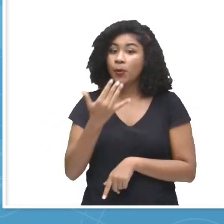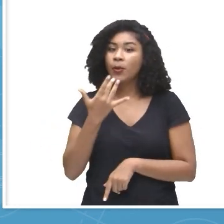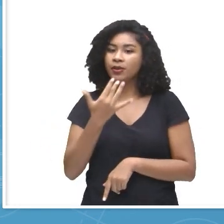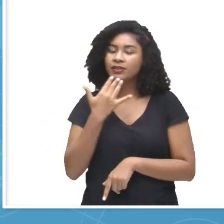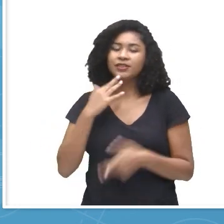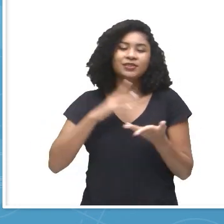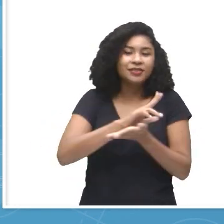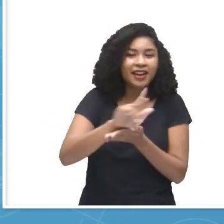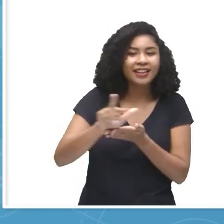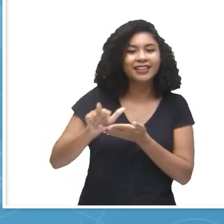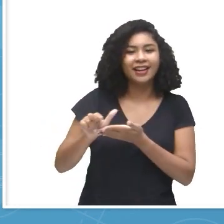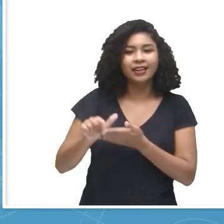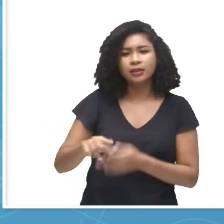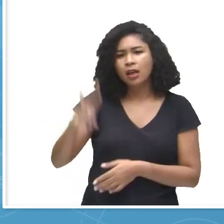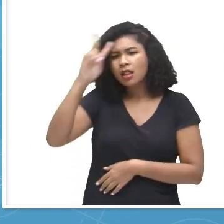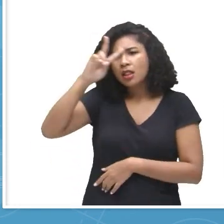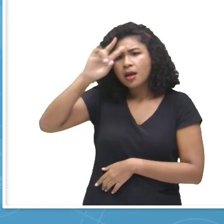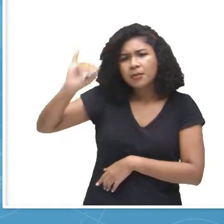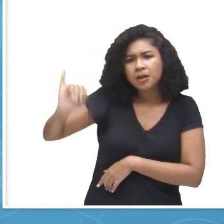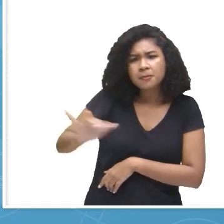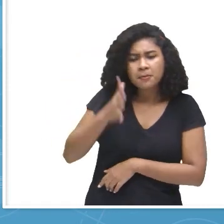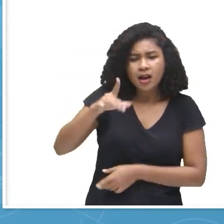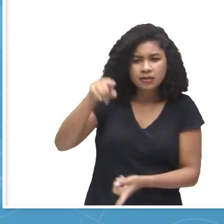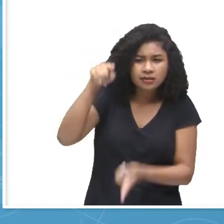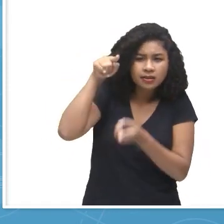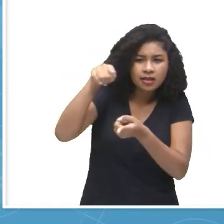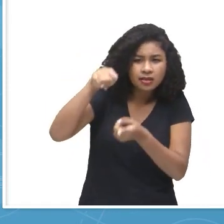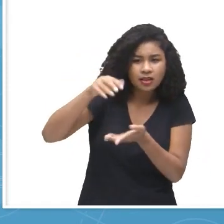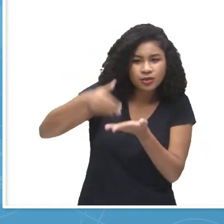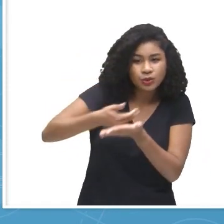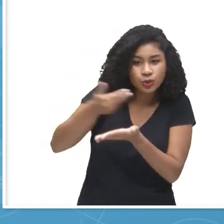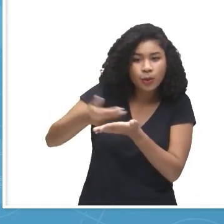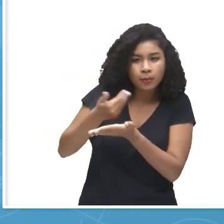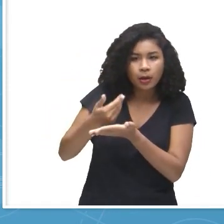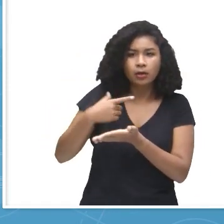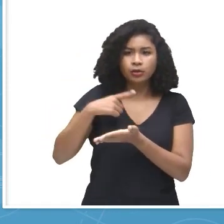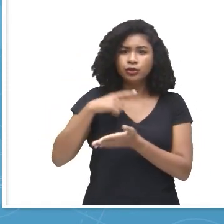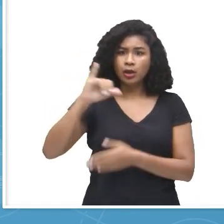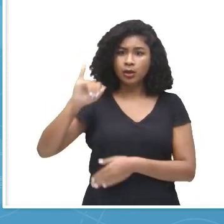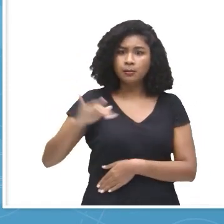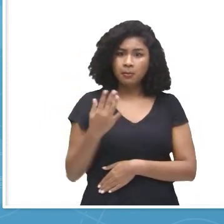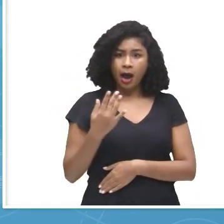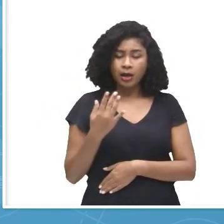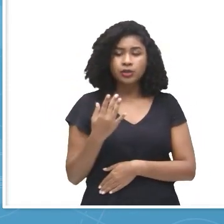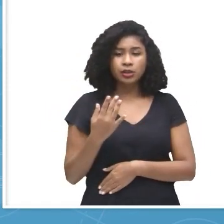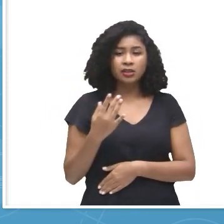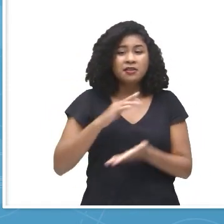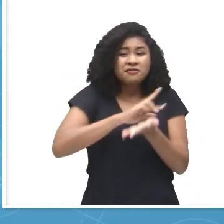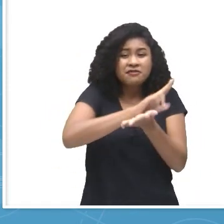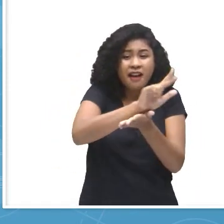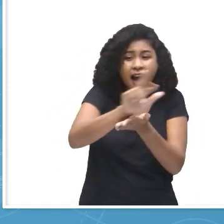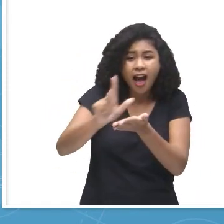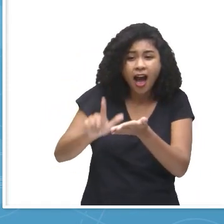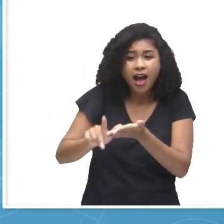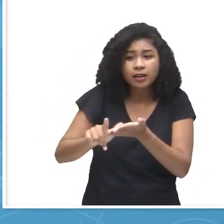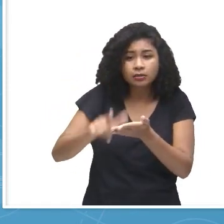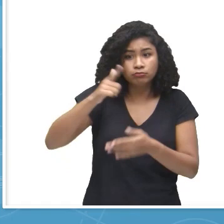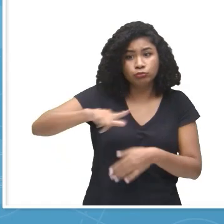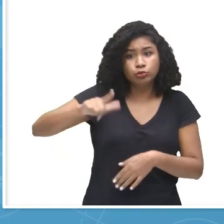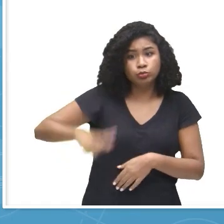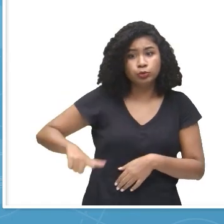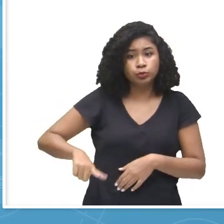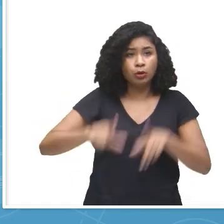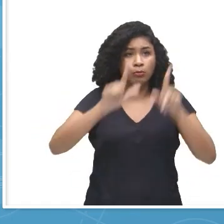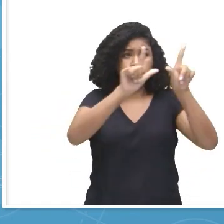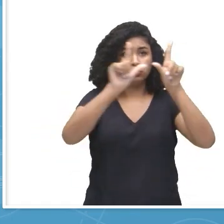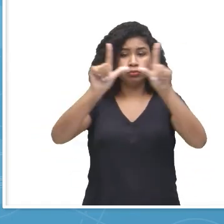gente viu da lata de sopa? Eram várias imagens repetidas, né? O que o pop art também trazia? Ele fazia muitas